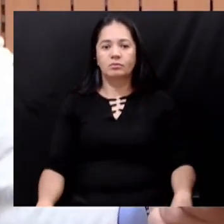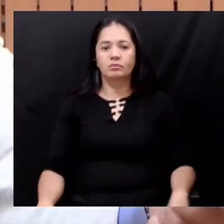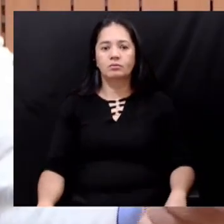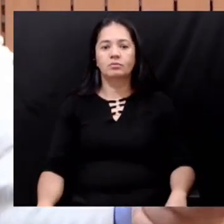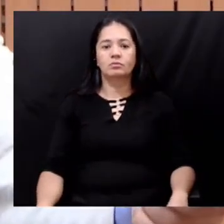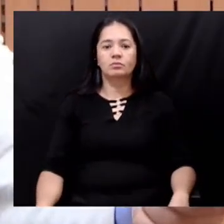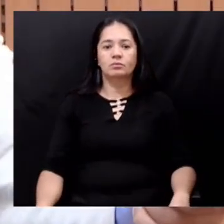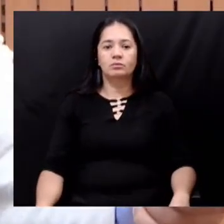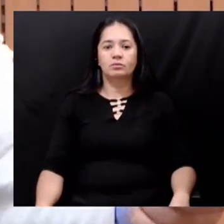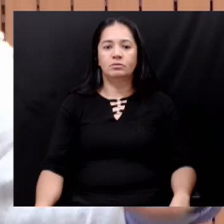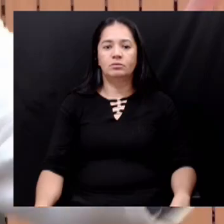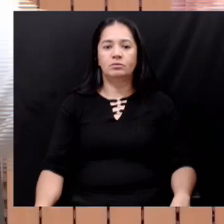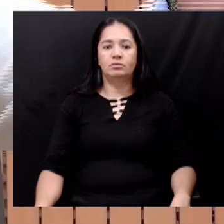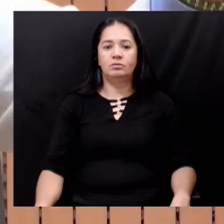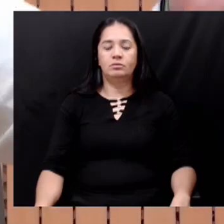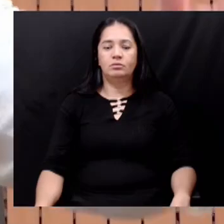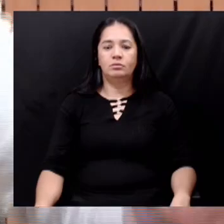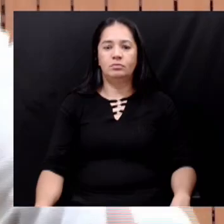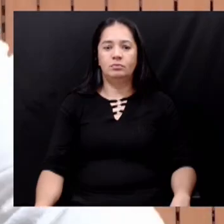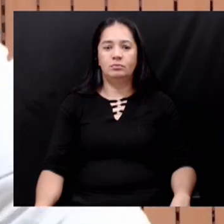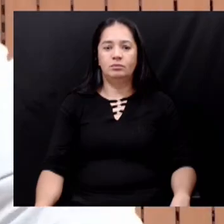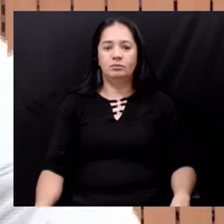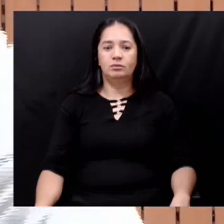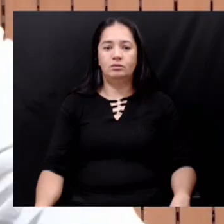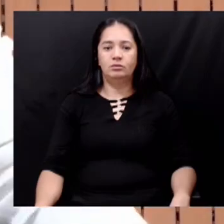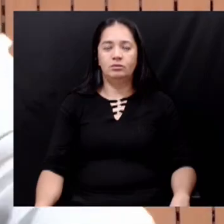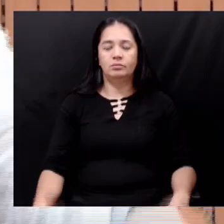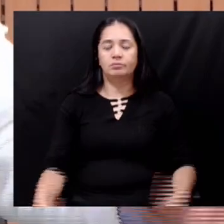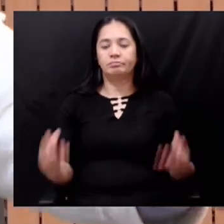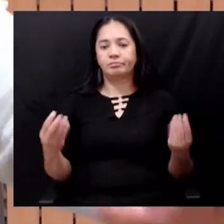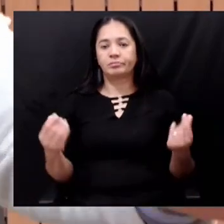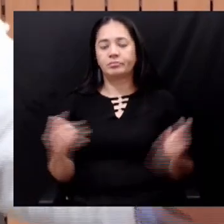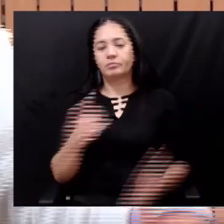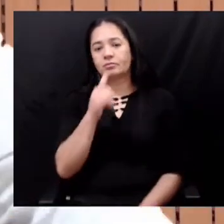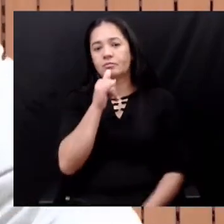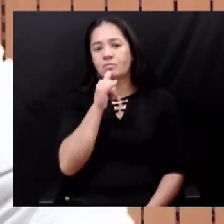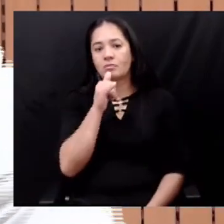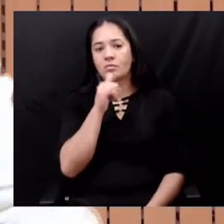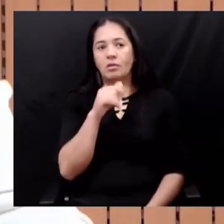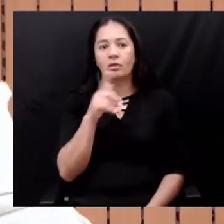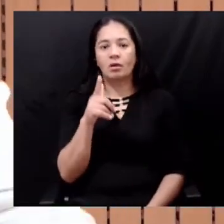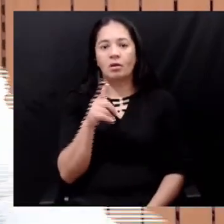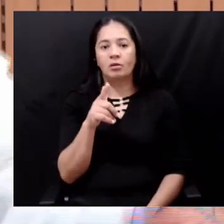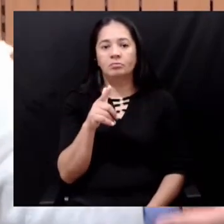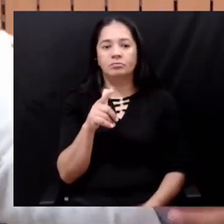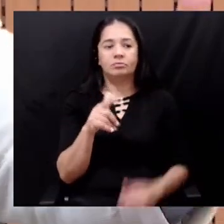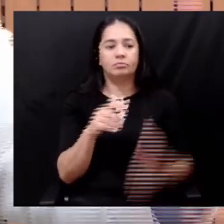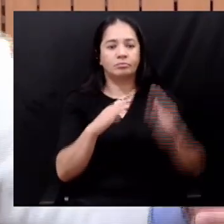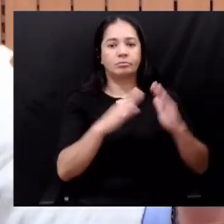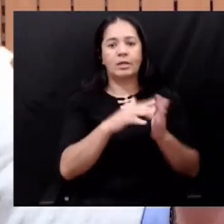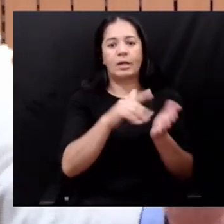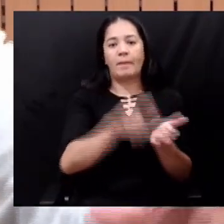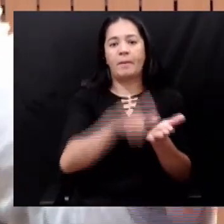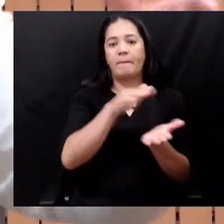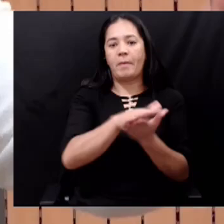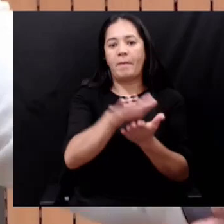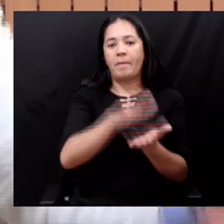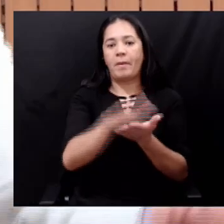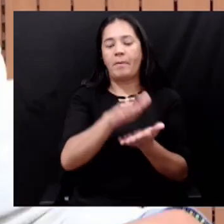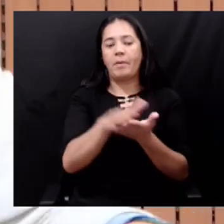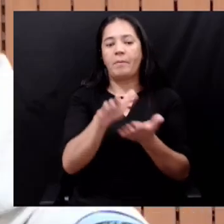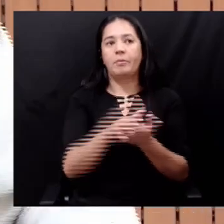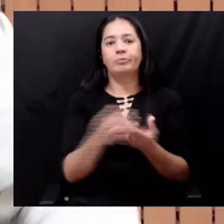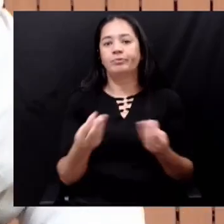com por exemplo, na papelaria ou na gráfica imprimiu tantas coisas. Com